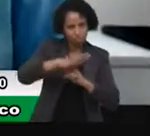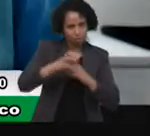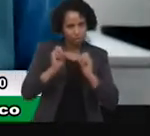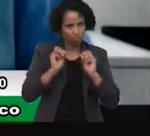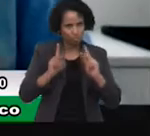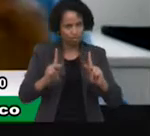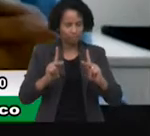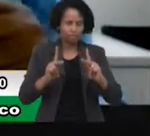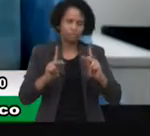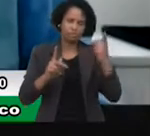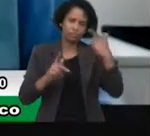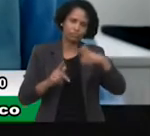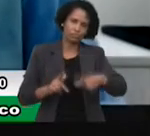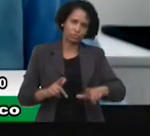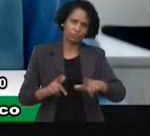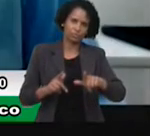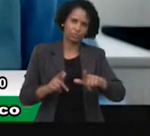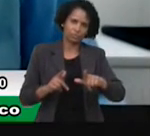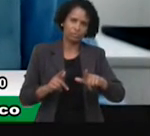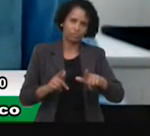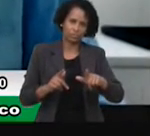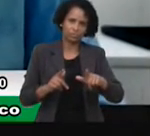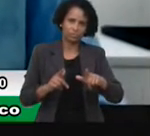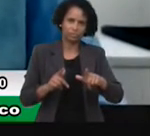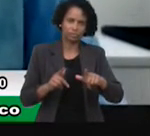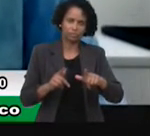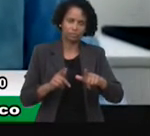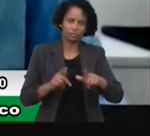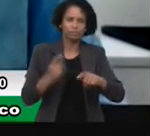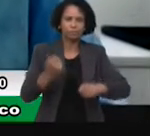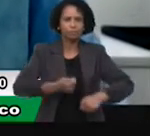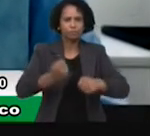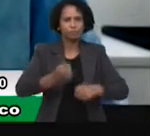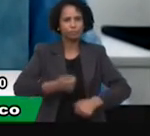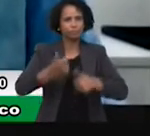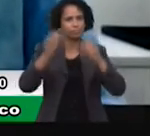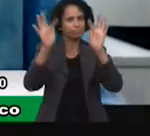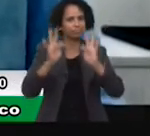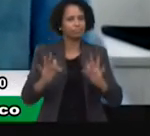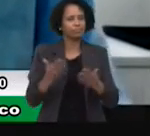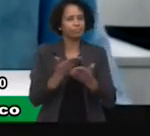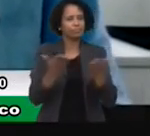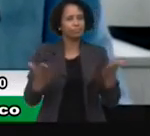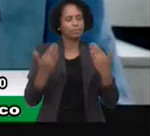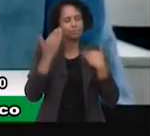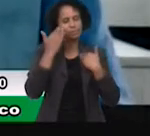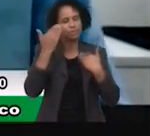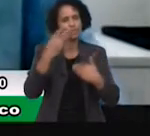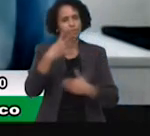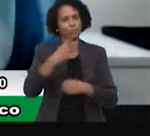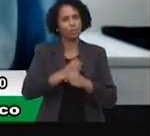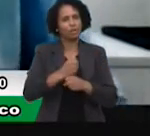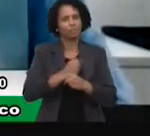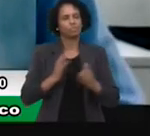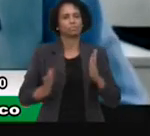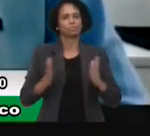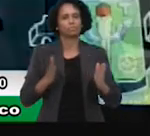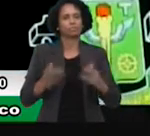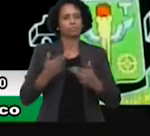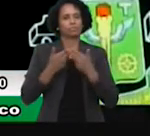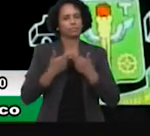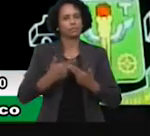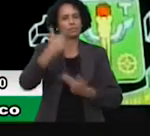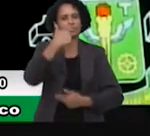Mais uma vez, gente. Feliz ano novo a todos. E obrigado por ter tido paciência comigo nesses 4 anos.